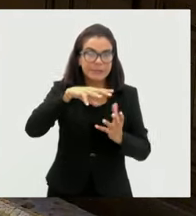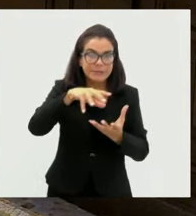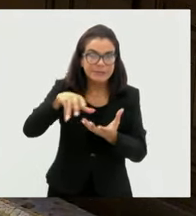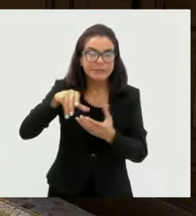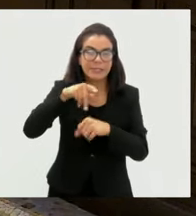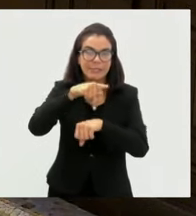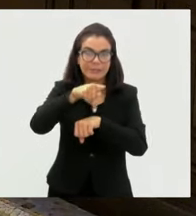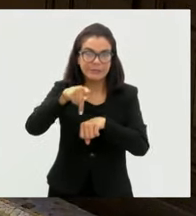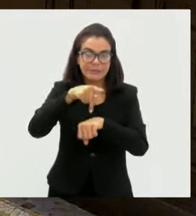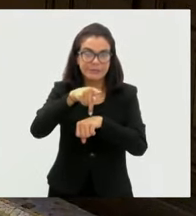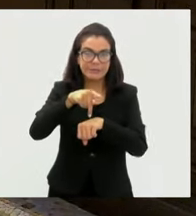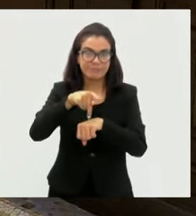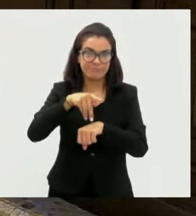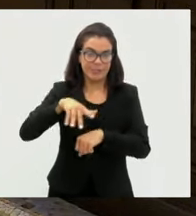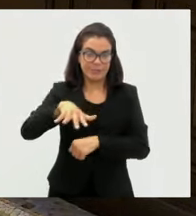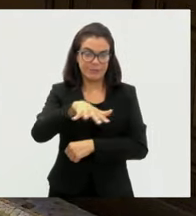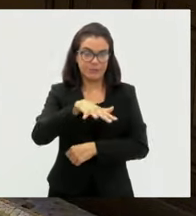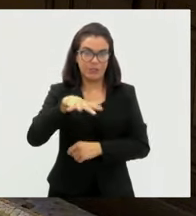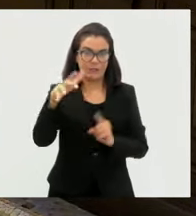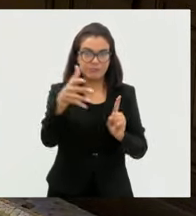caso,